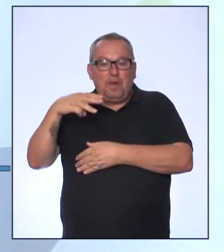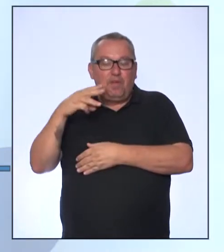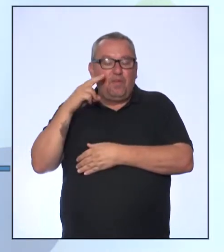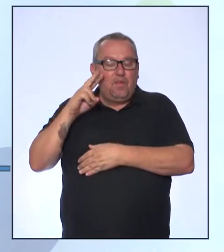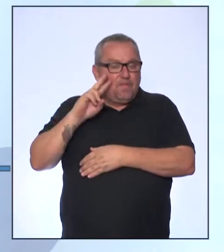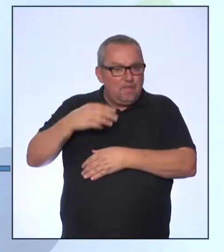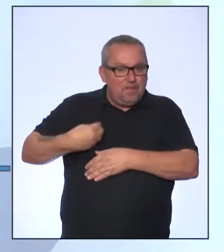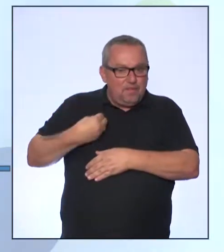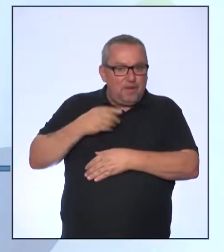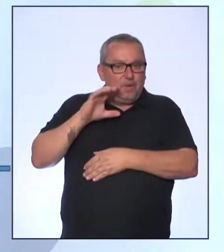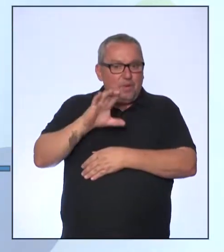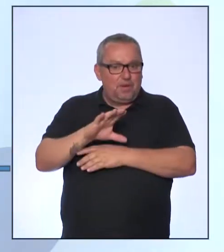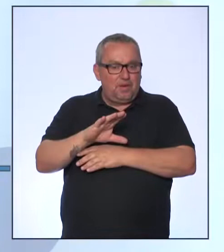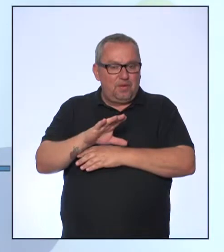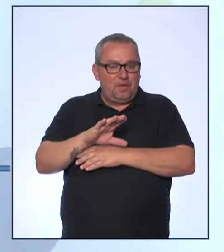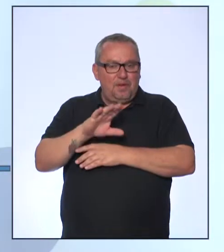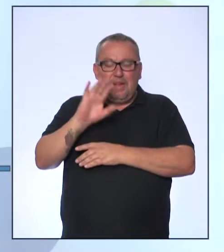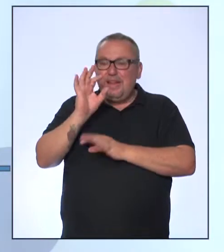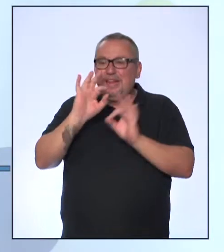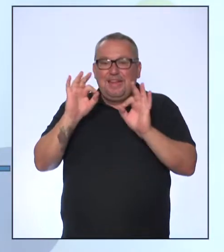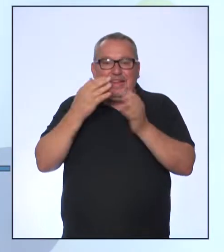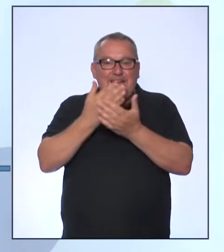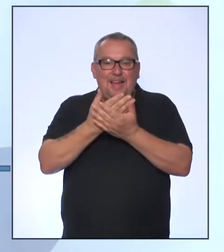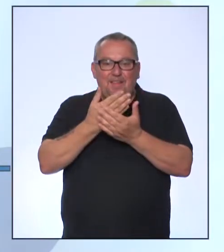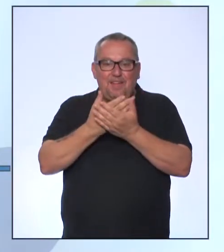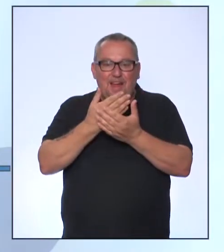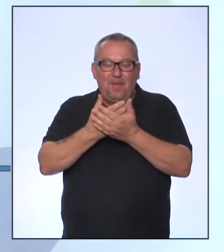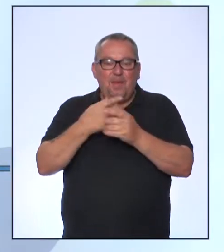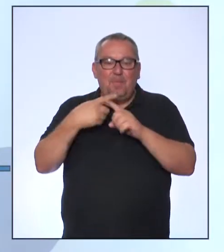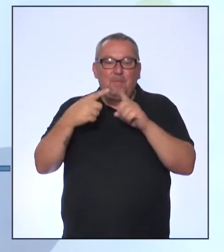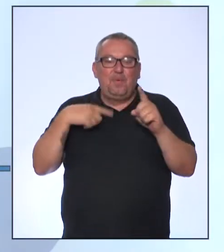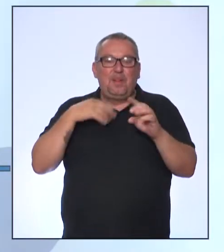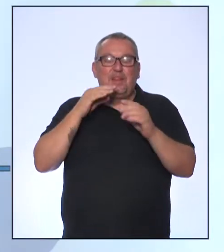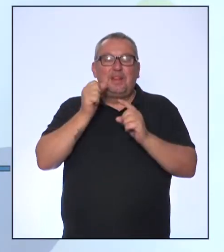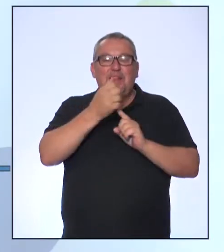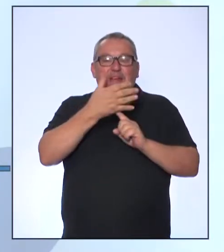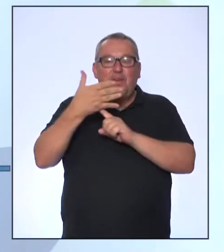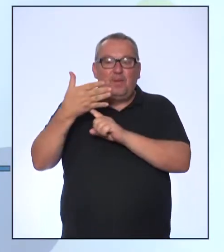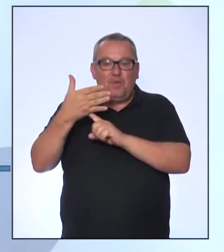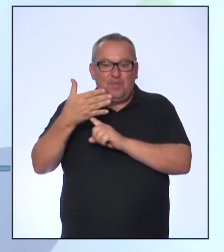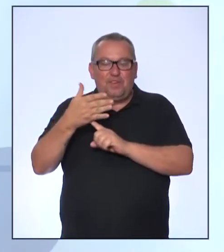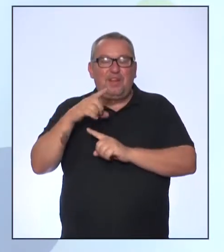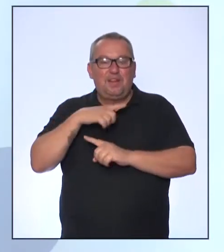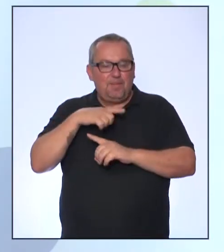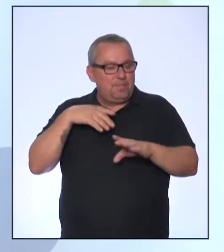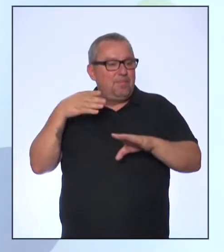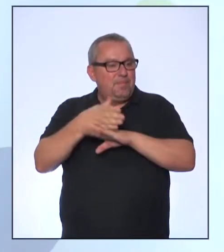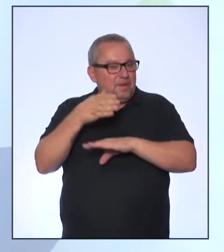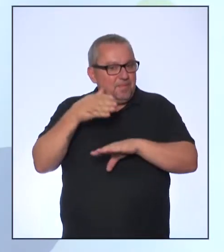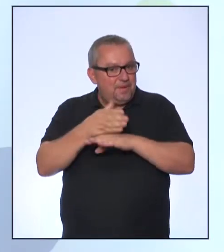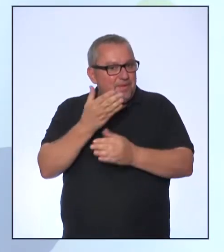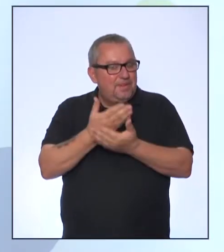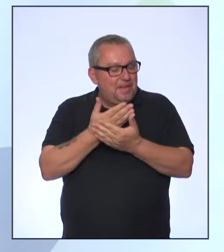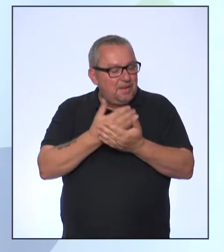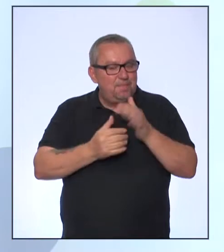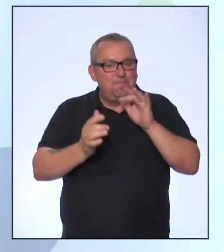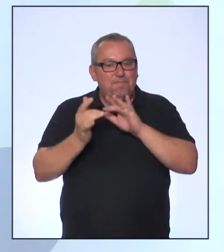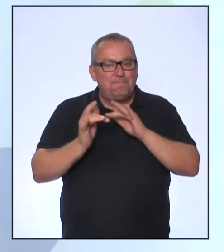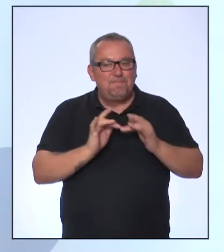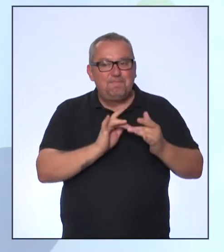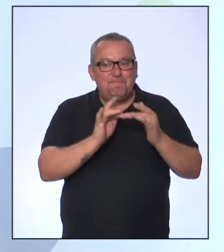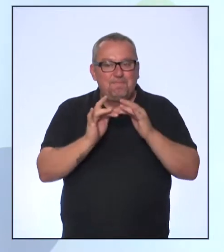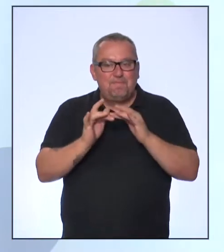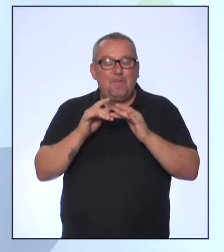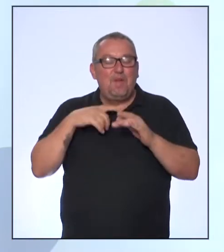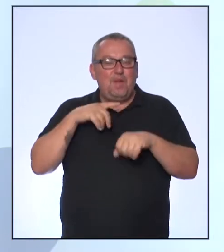essa circunstância. Ninguém teve aula ainda mediado por tecnologia, graças à tecnologia nós estamos participando da aula, interagindo. Esse é um